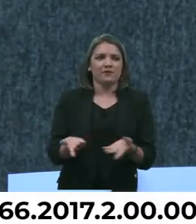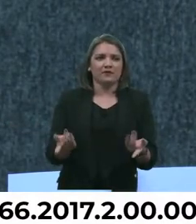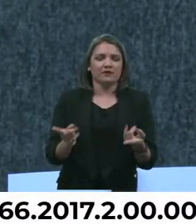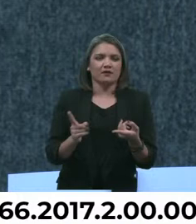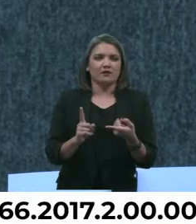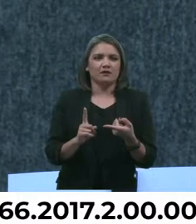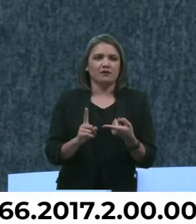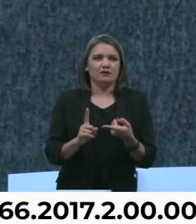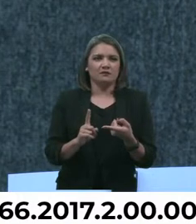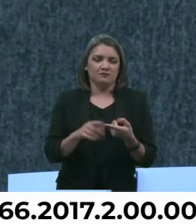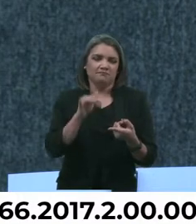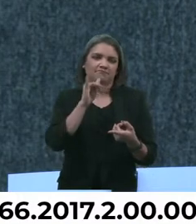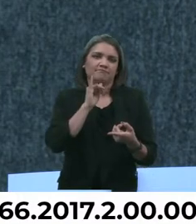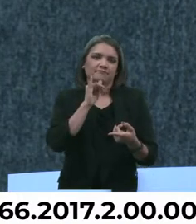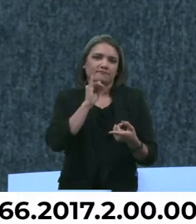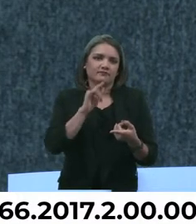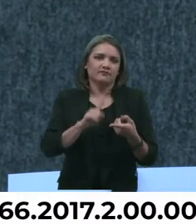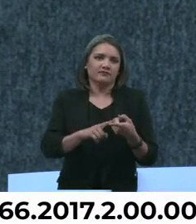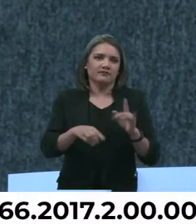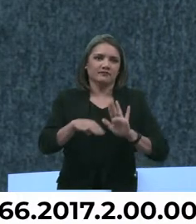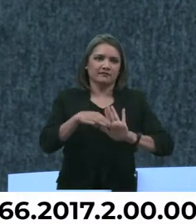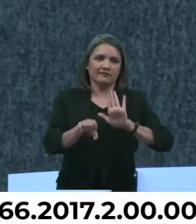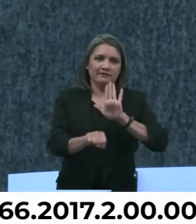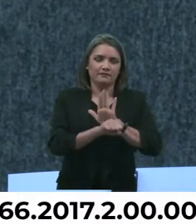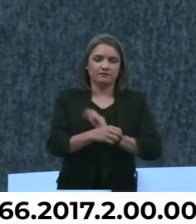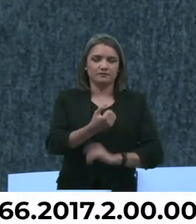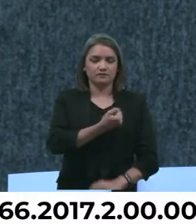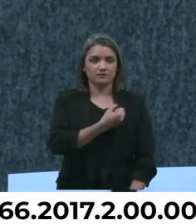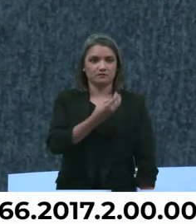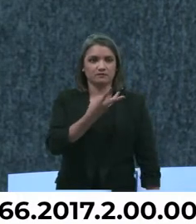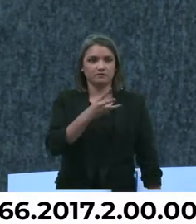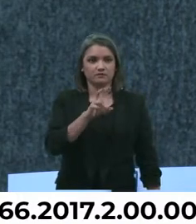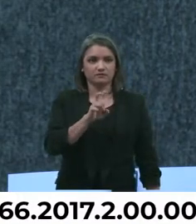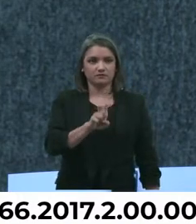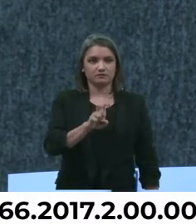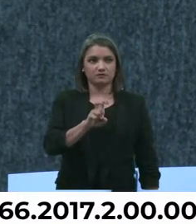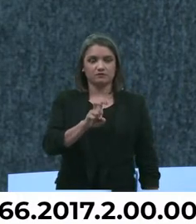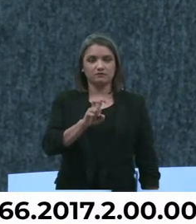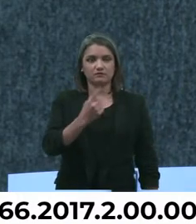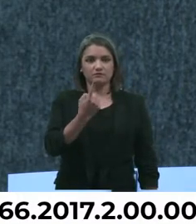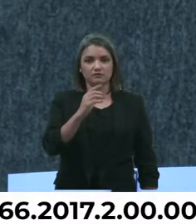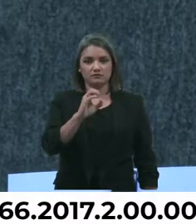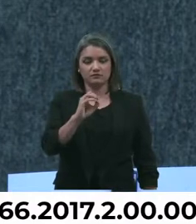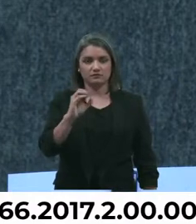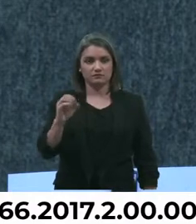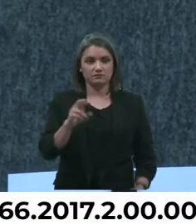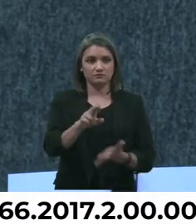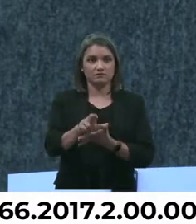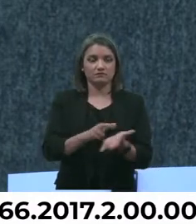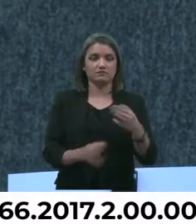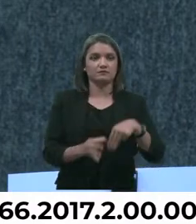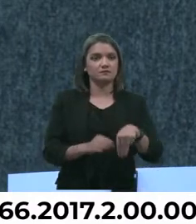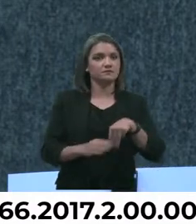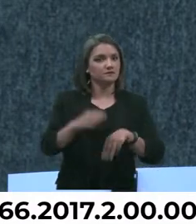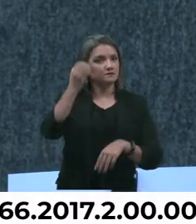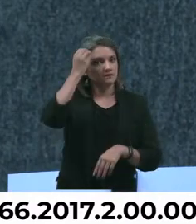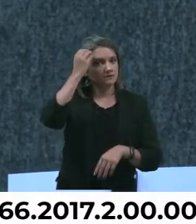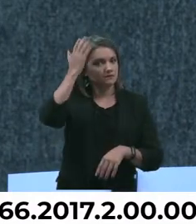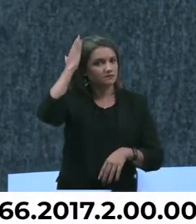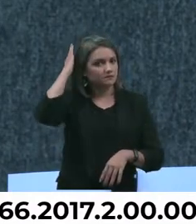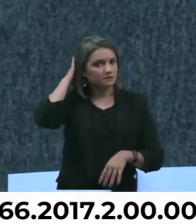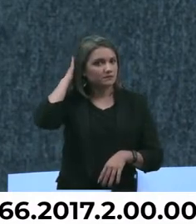a título de exemplo, o mandado de segurança 35.100 da relatoria do ministro Luiz Fux e